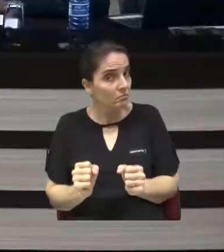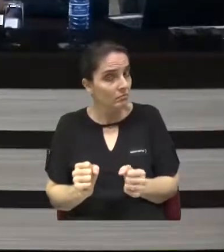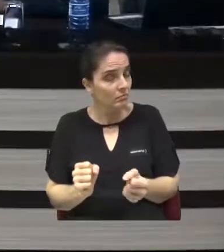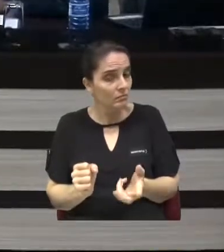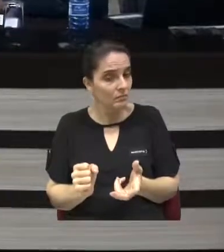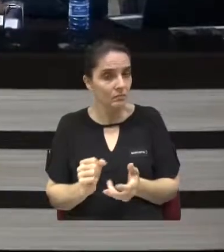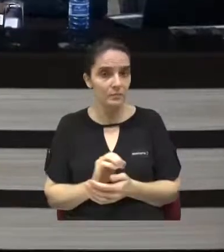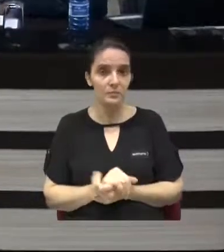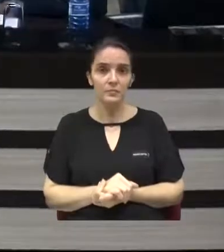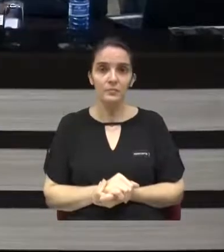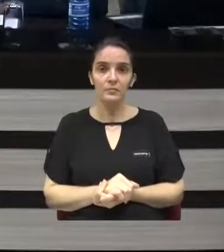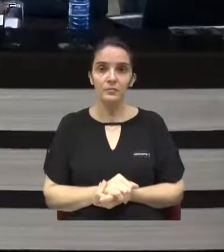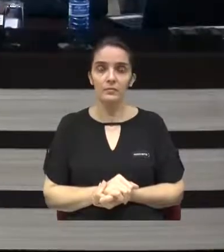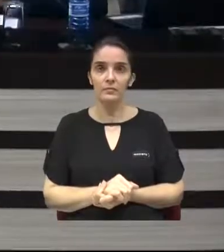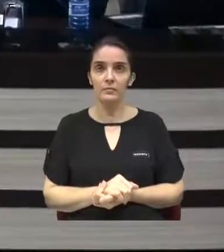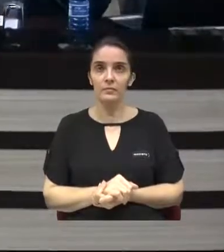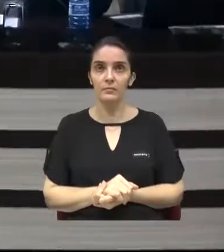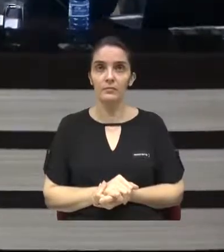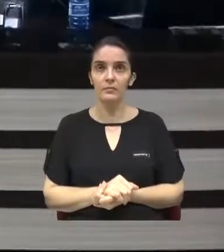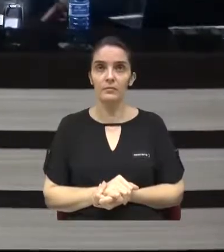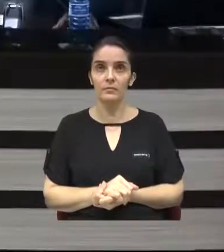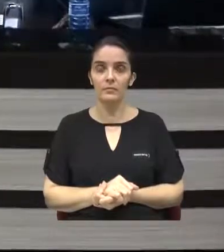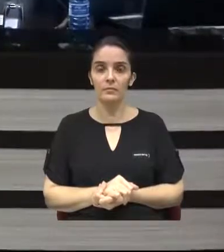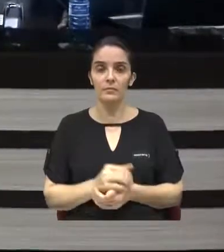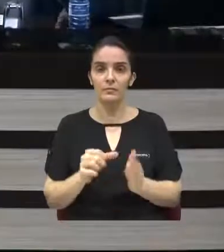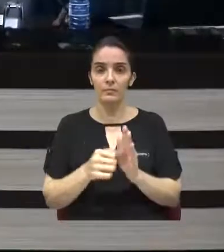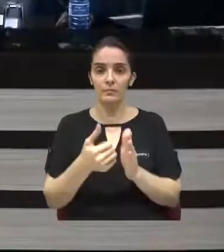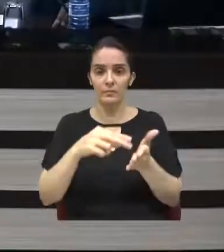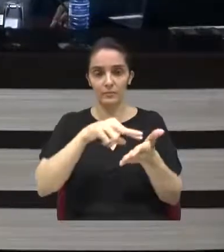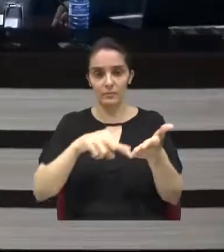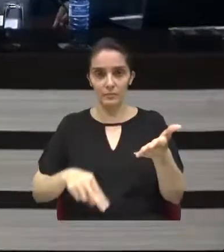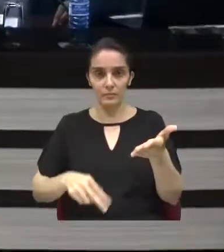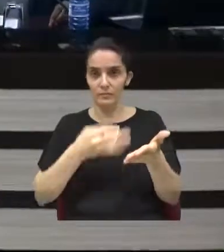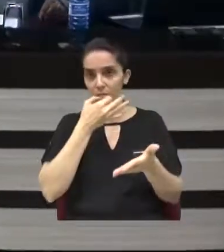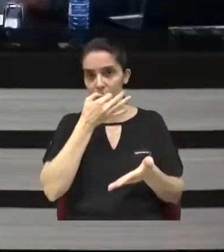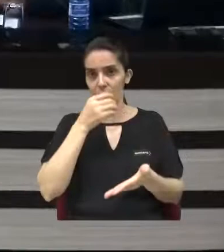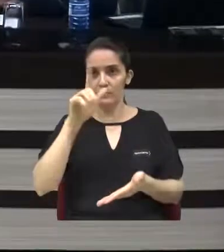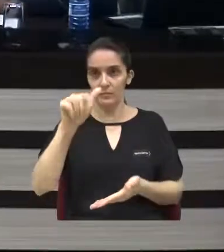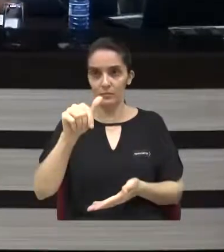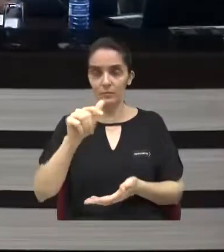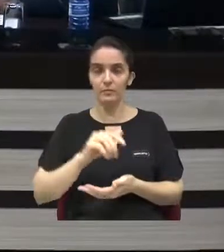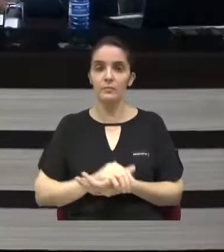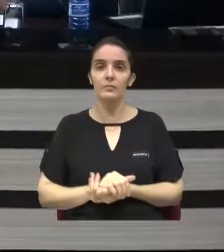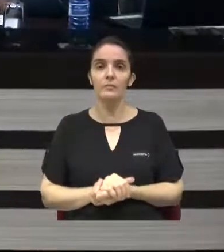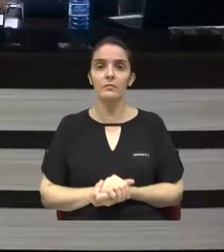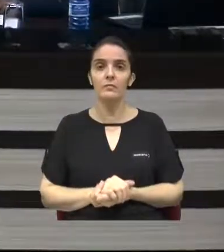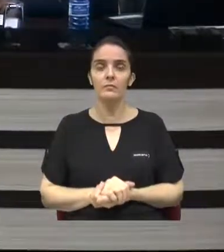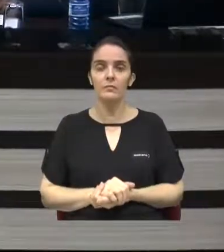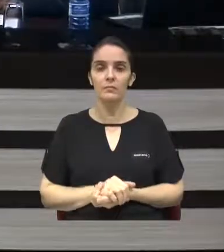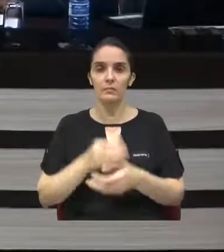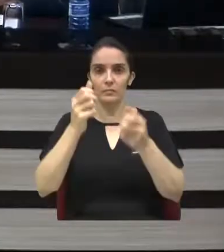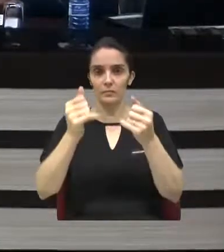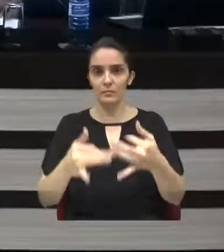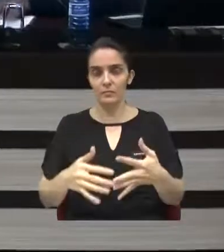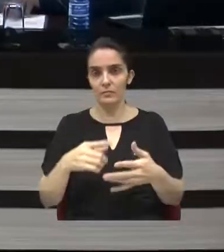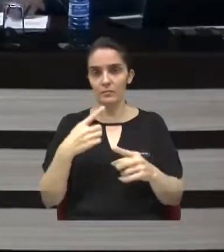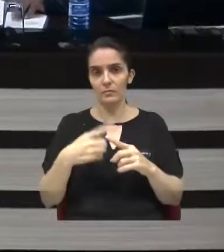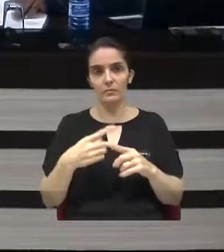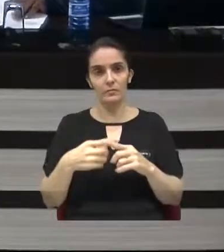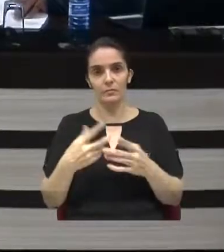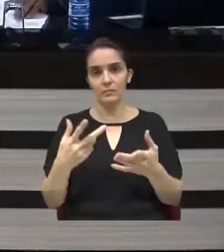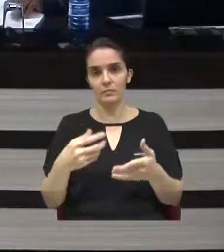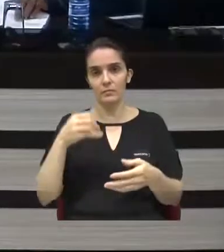Plenário, senhor presidente, questão de ordem? Primeiro nós vamos ler o parecer, depois o senhor vai fazer a explanação dos Porque documentos. daí primeiro